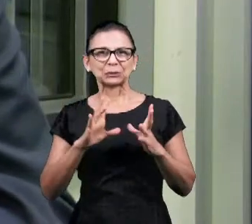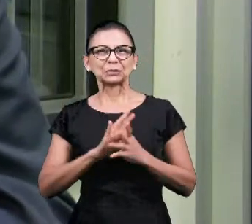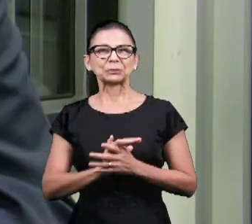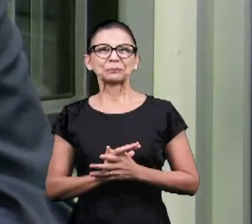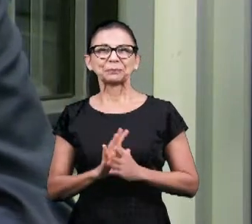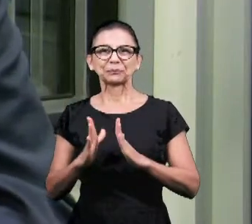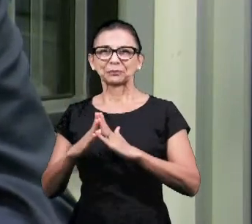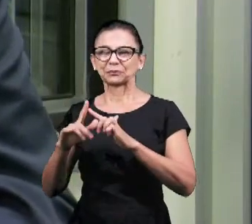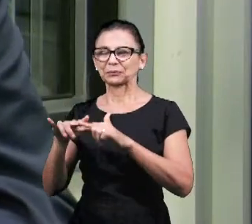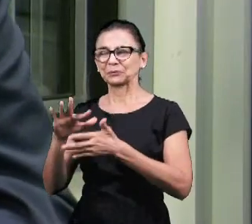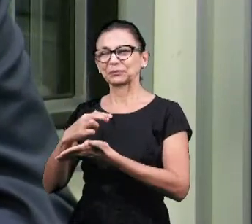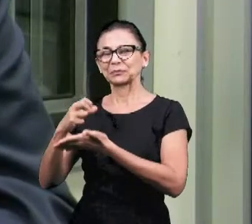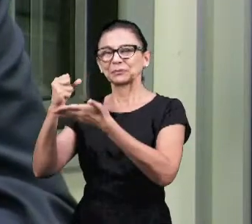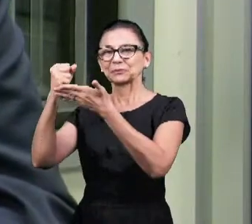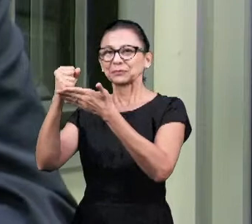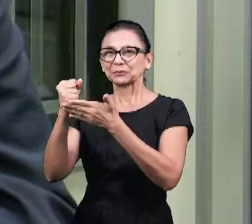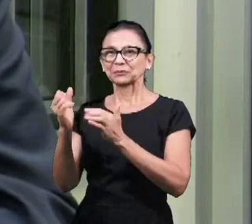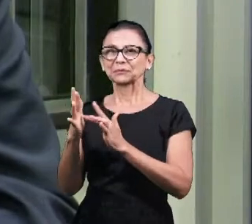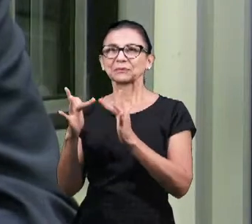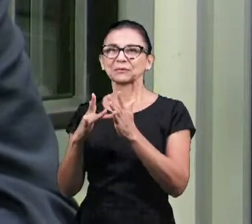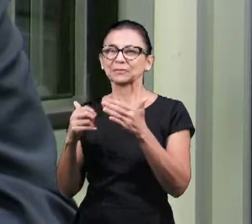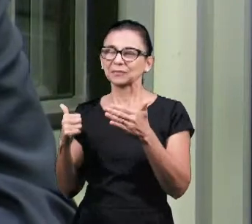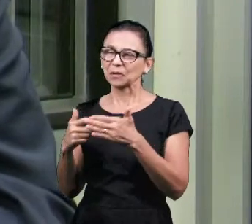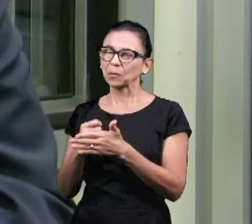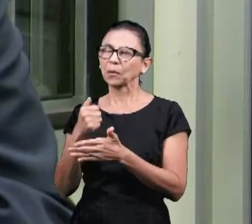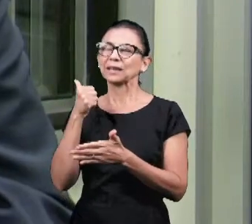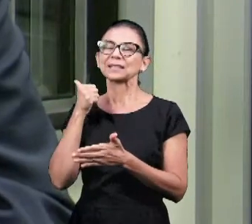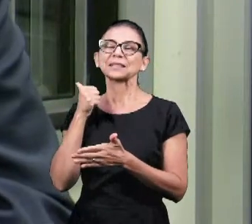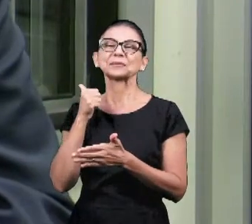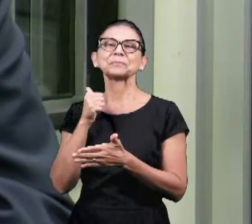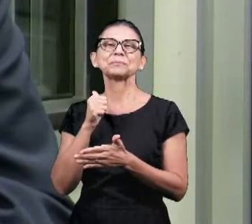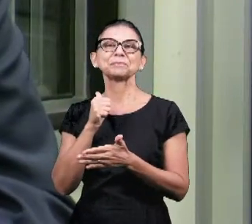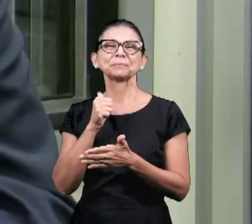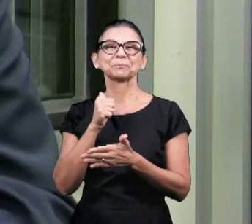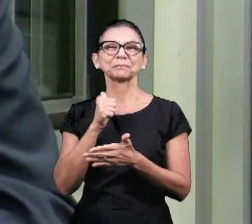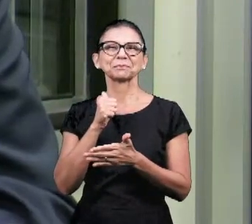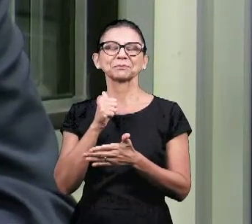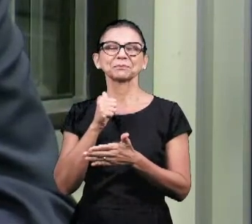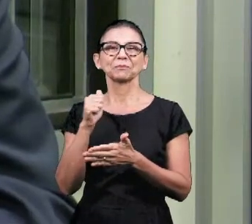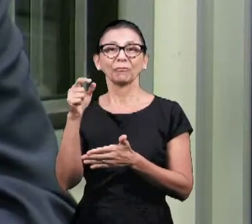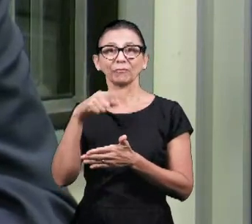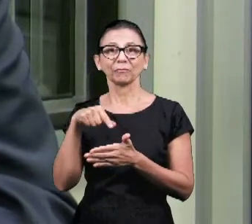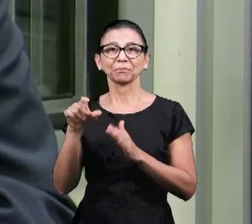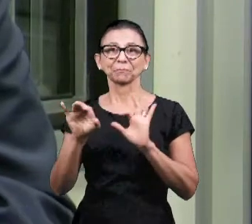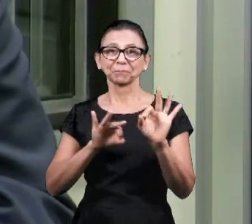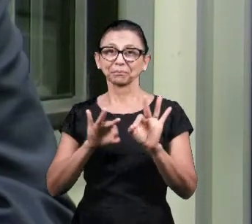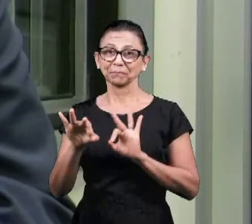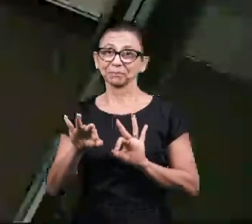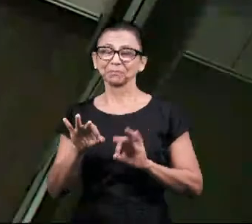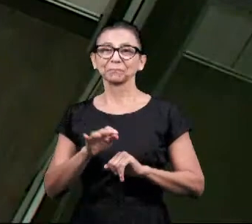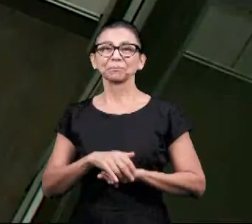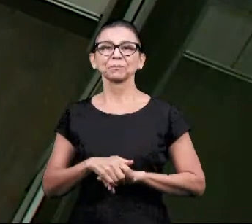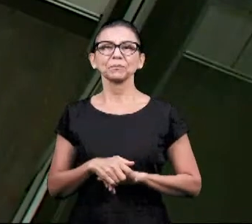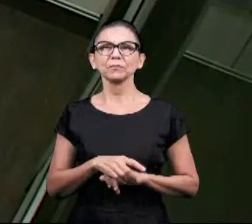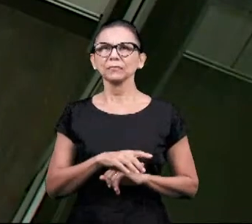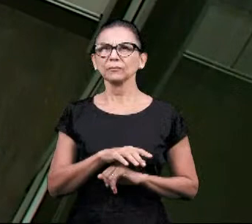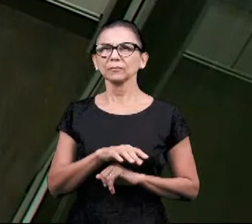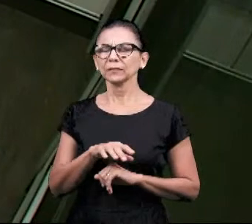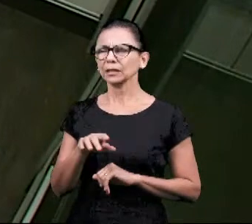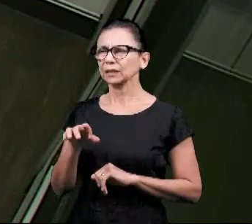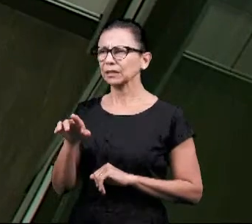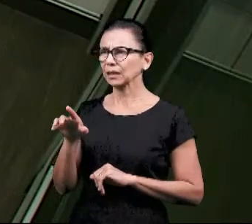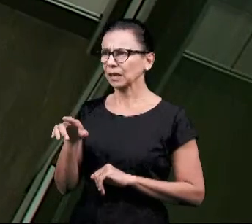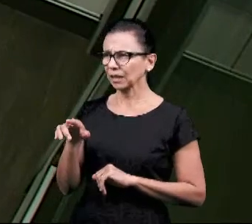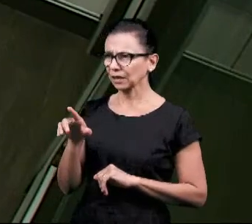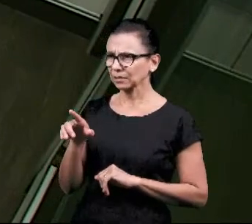da igreja, que Jesus está às portas, ele vem para nos buscar e nós temos que estar preparados. Mas isso aí já é